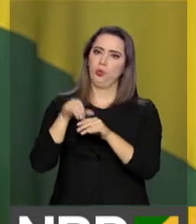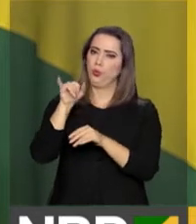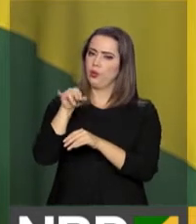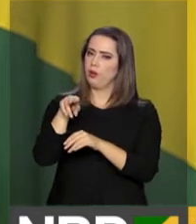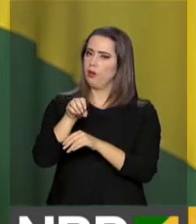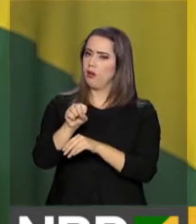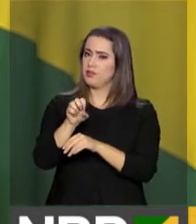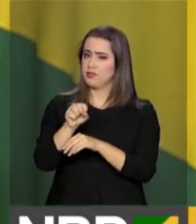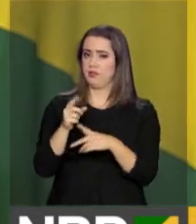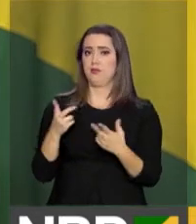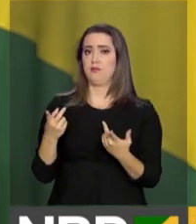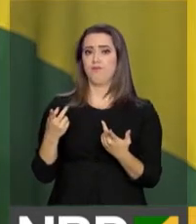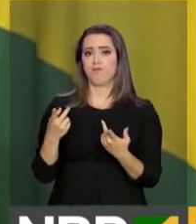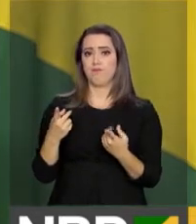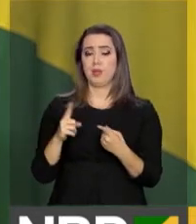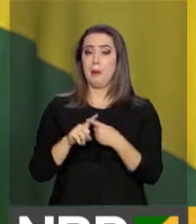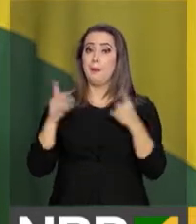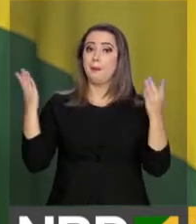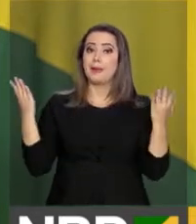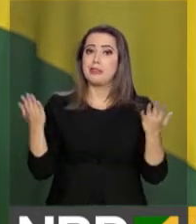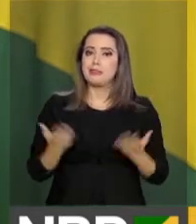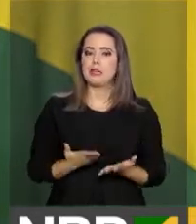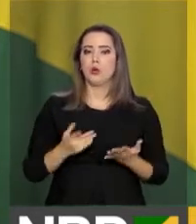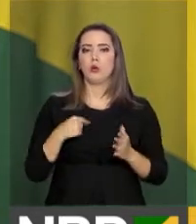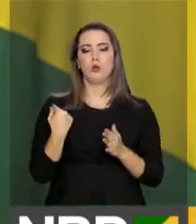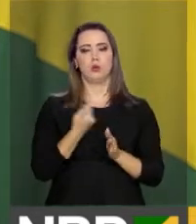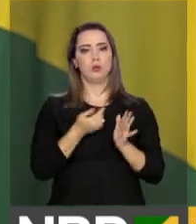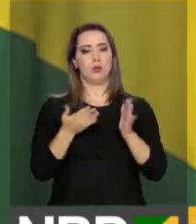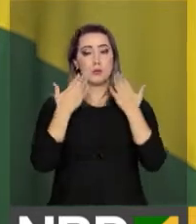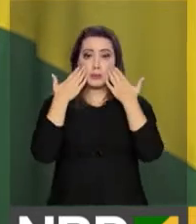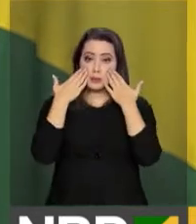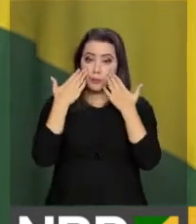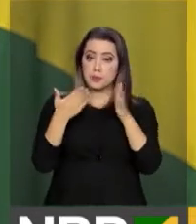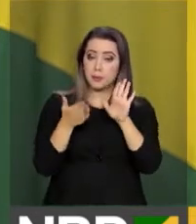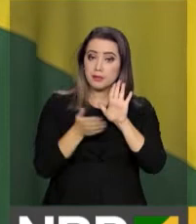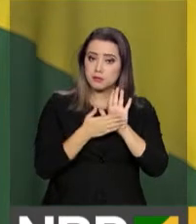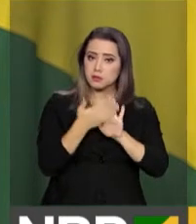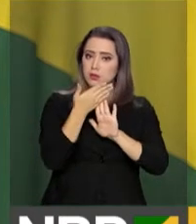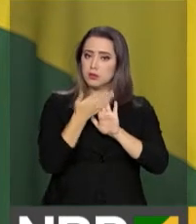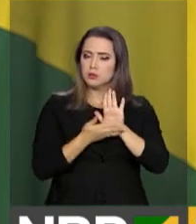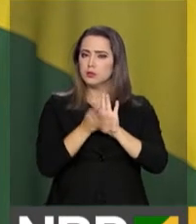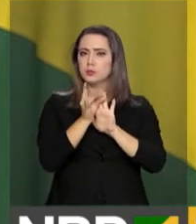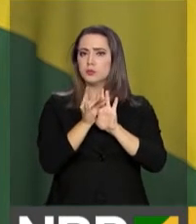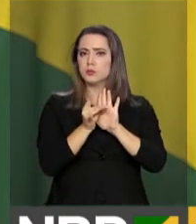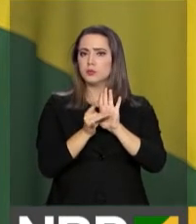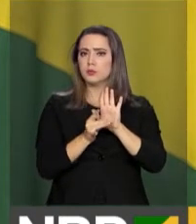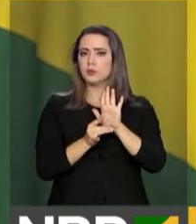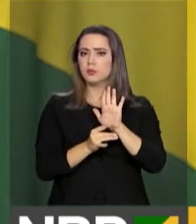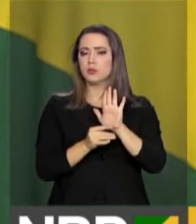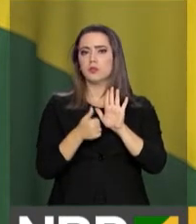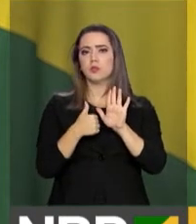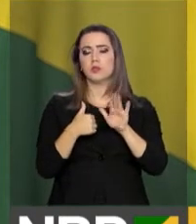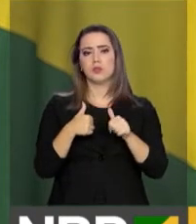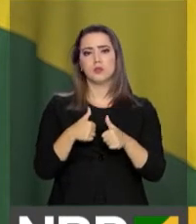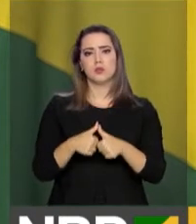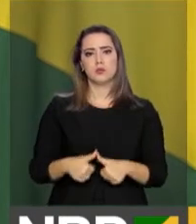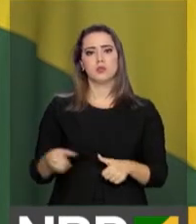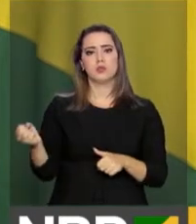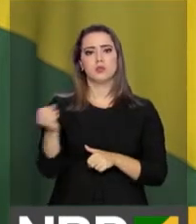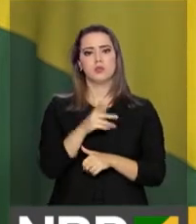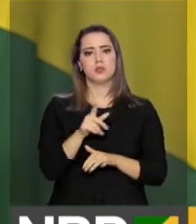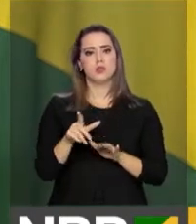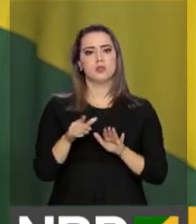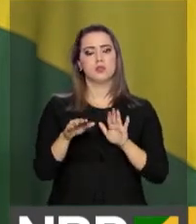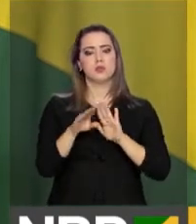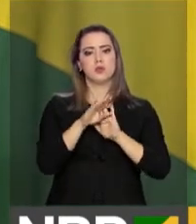que neste momento em que nós estamos apresentando o relator arthur maia é está apresentando novo